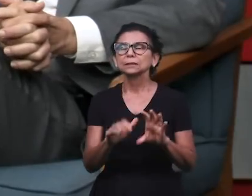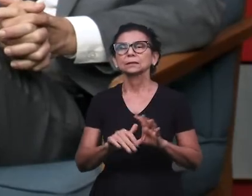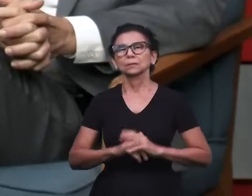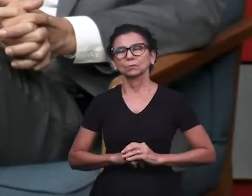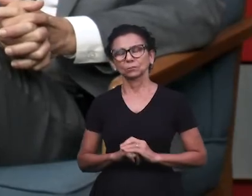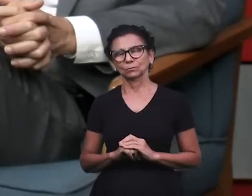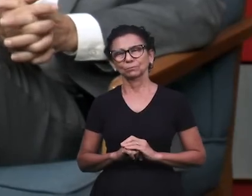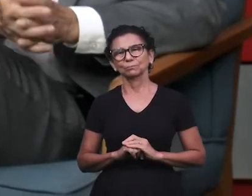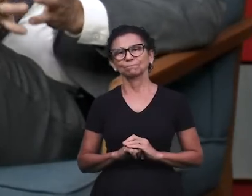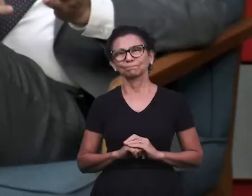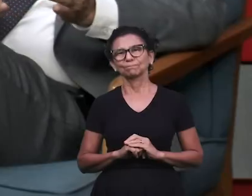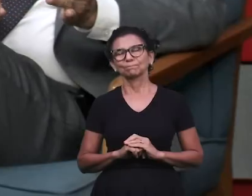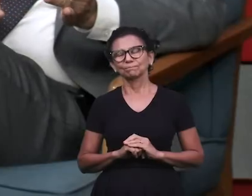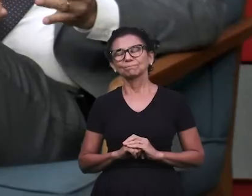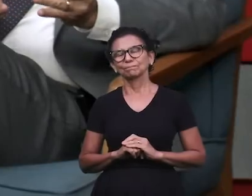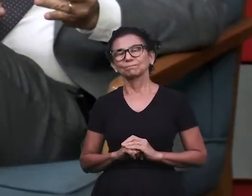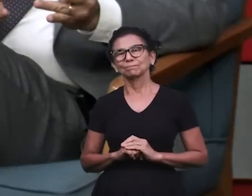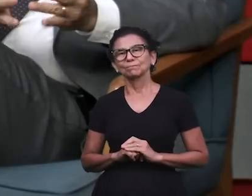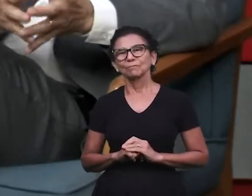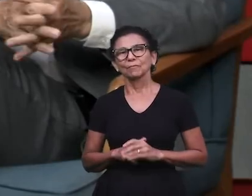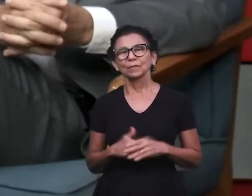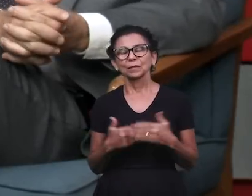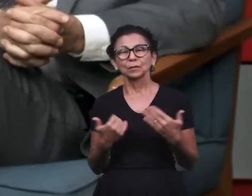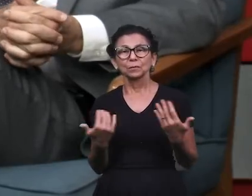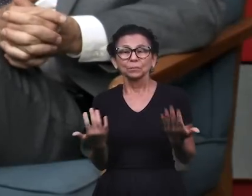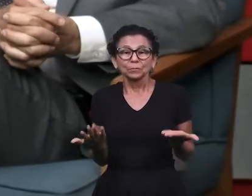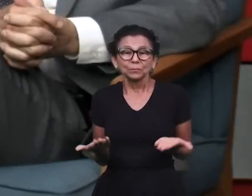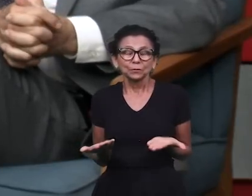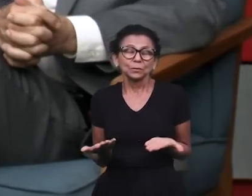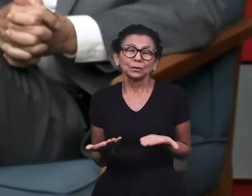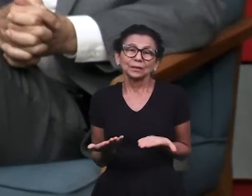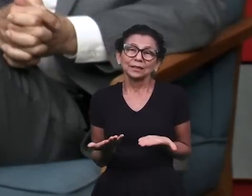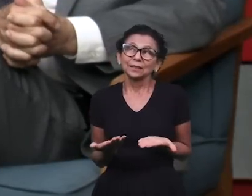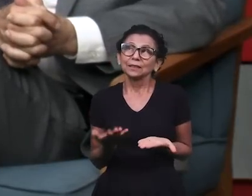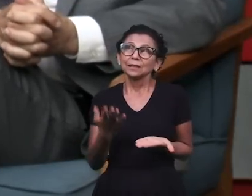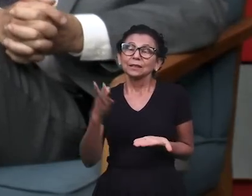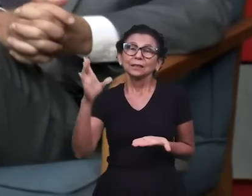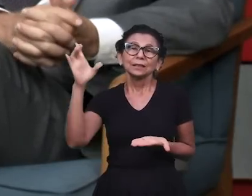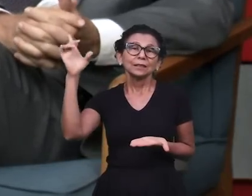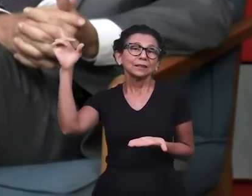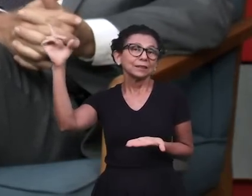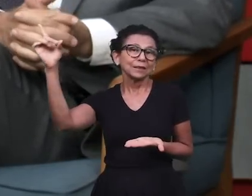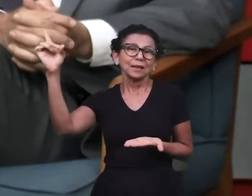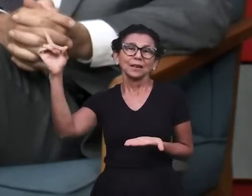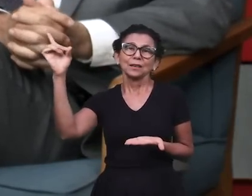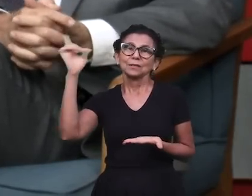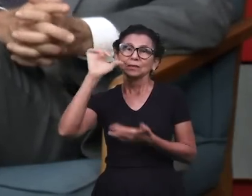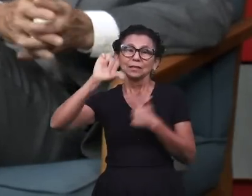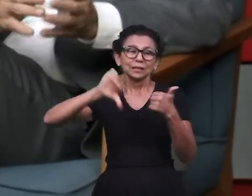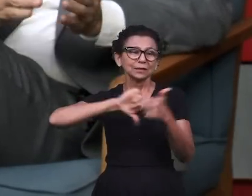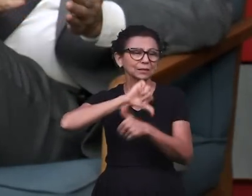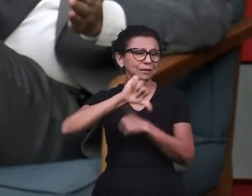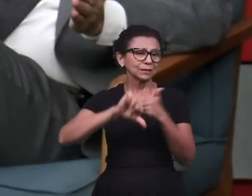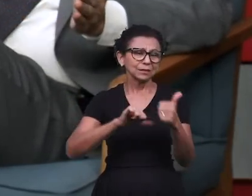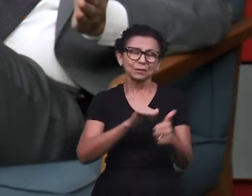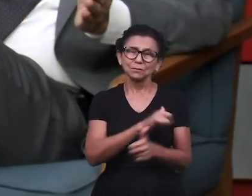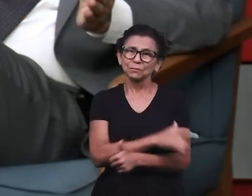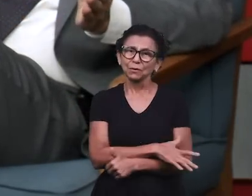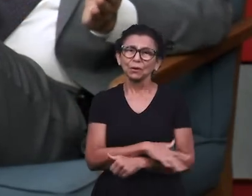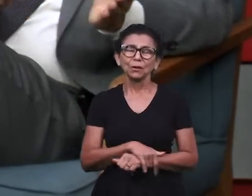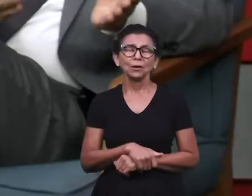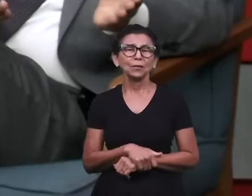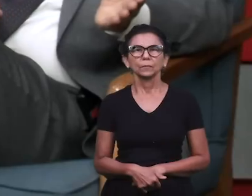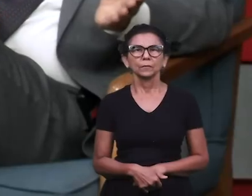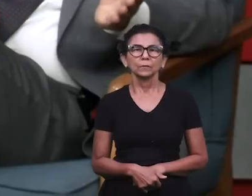igreja, porque é isso o que Deus faz com o homem, não importa a condição. Há várias